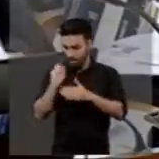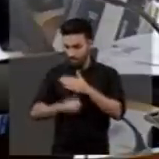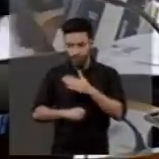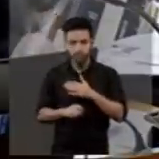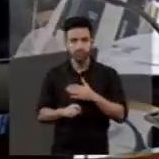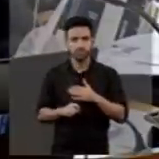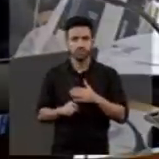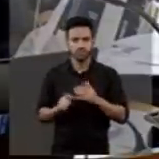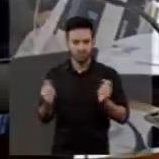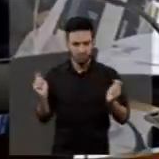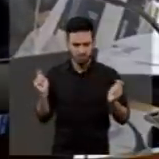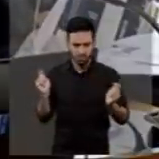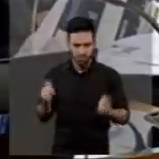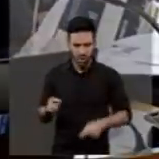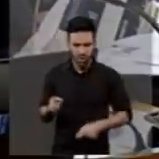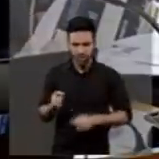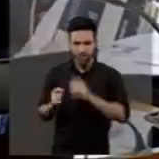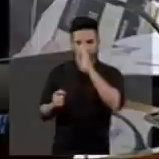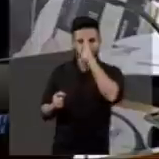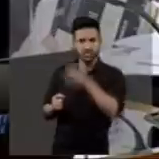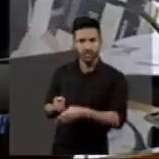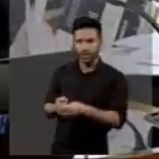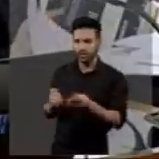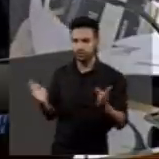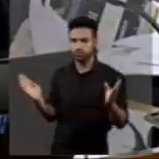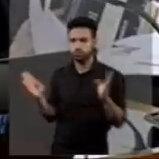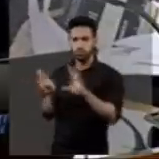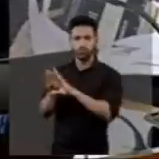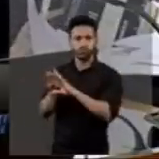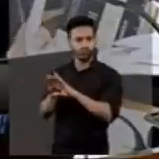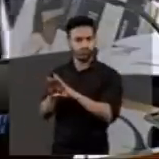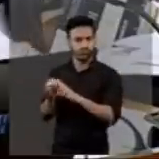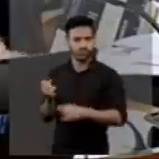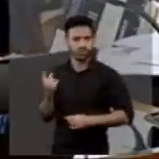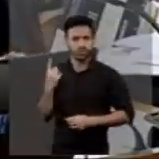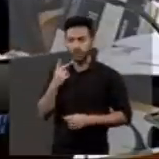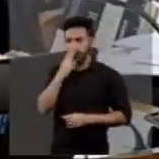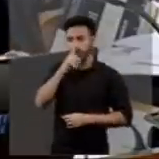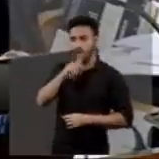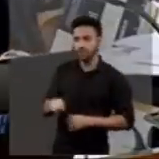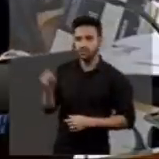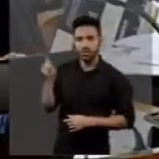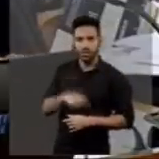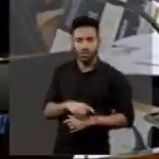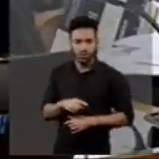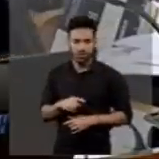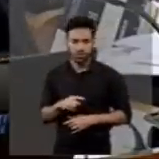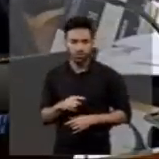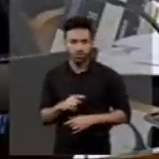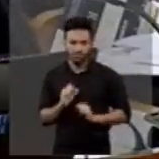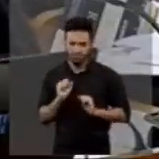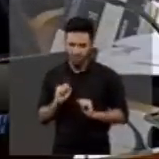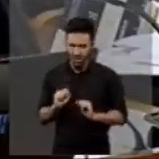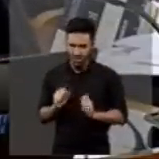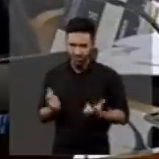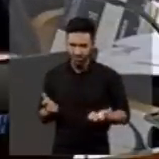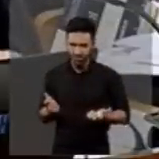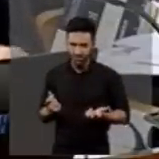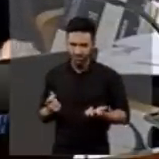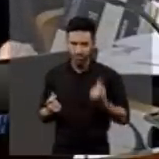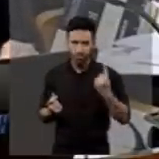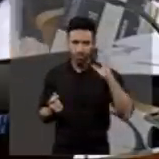atividades suspensas, canceladas, como diz aqui o registro especial, cancelado, de forma